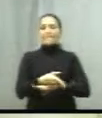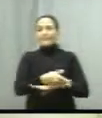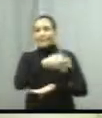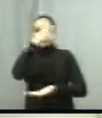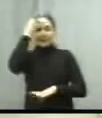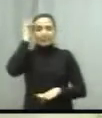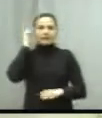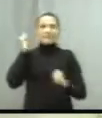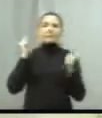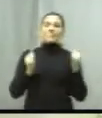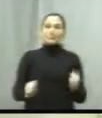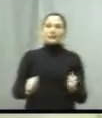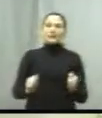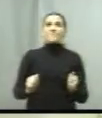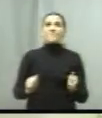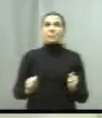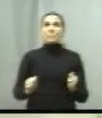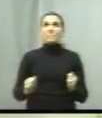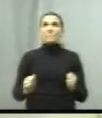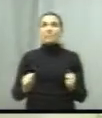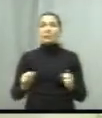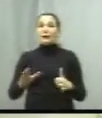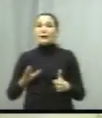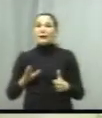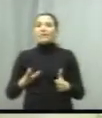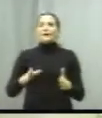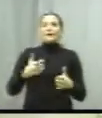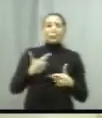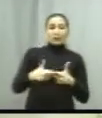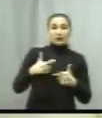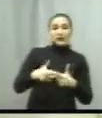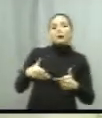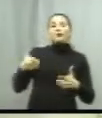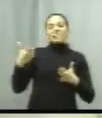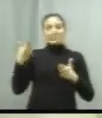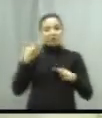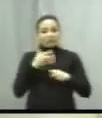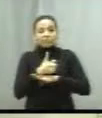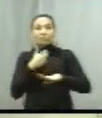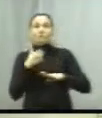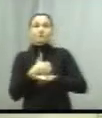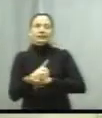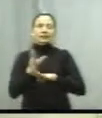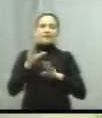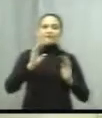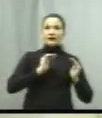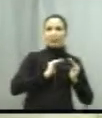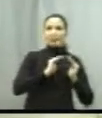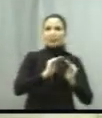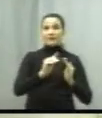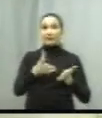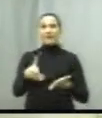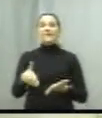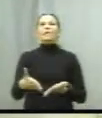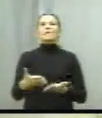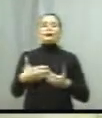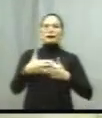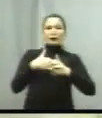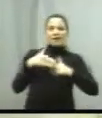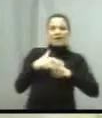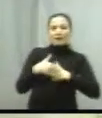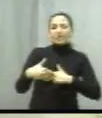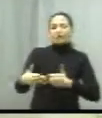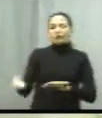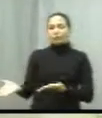mundo poderia, quando está com algum problema, fazer uma visita na PAI, que vai sentir o calor humano, o carinho daqueles